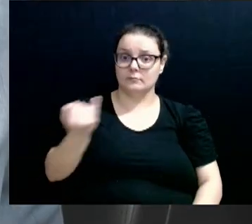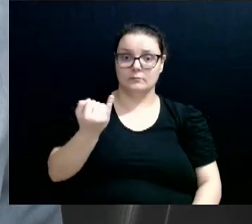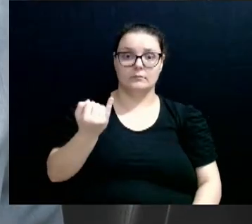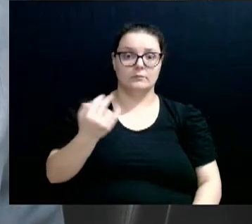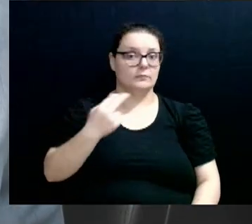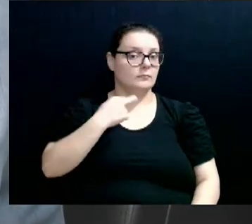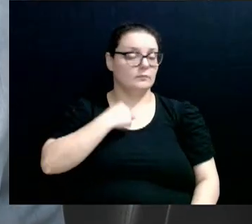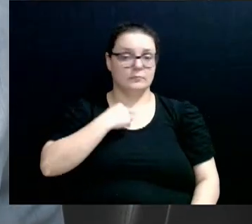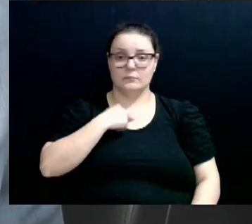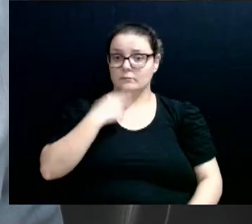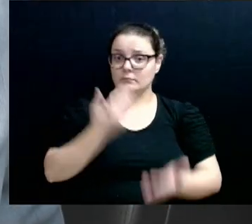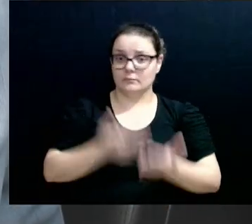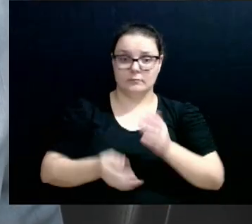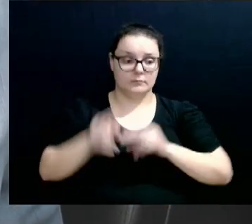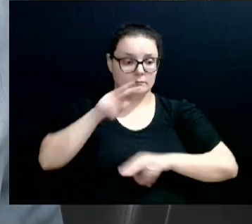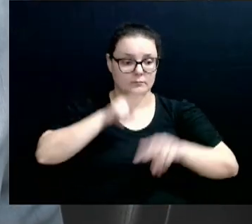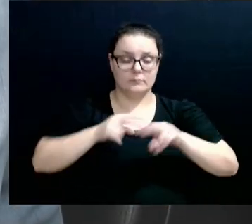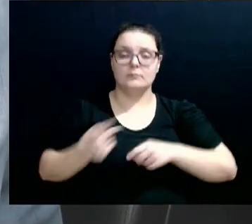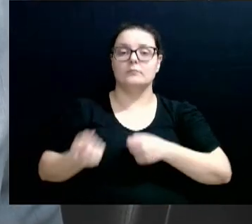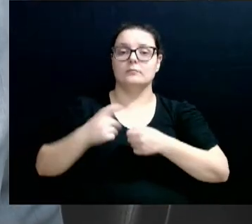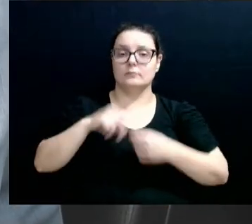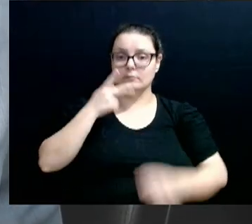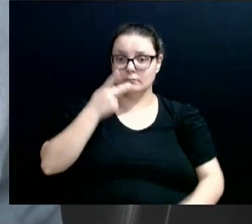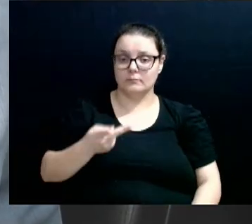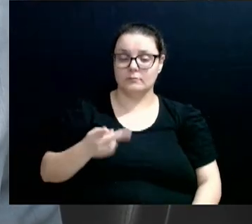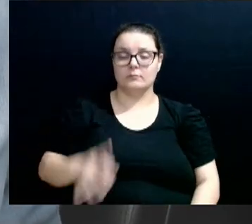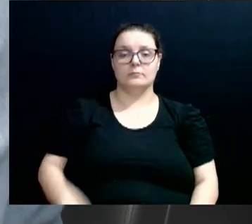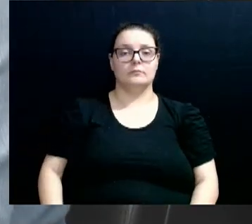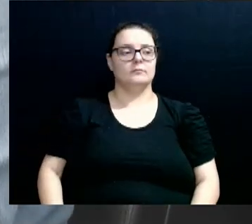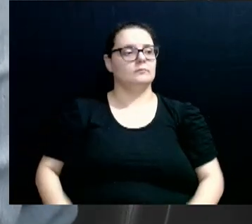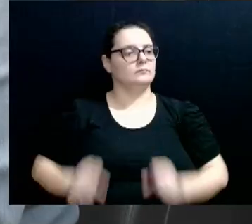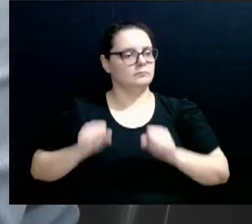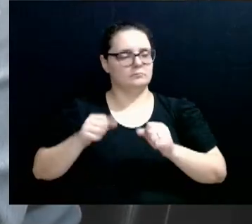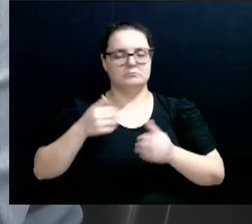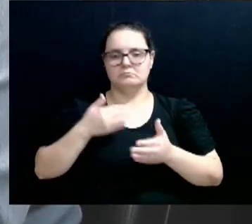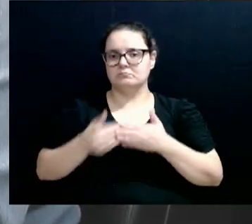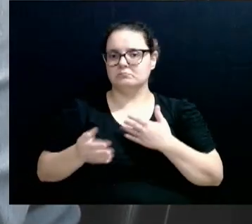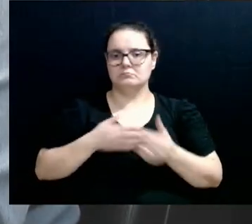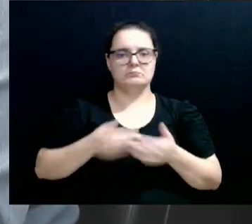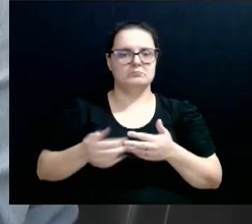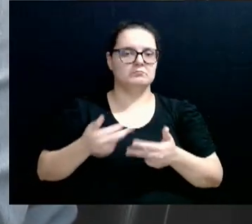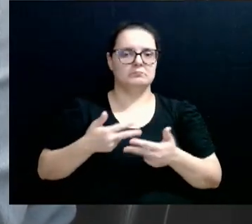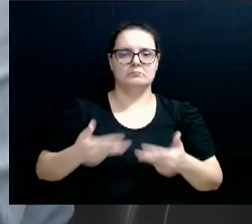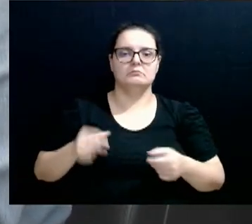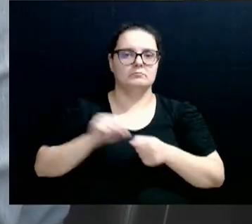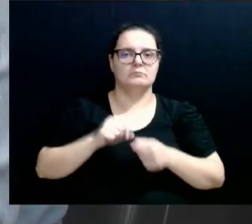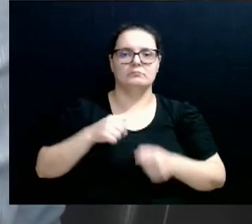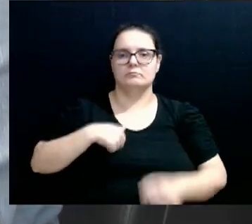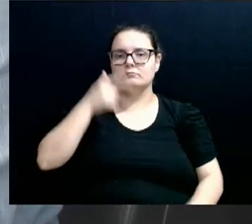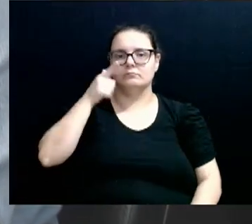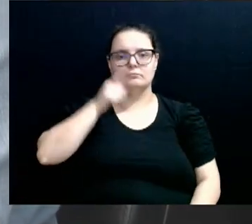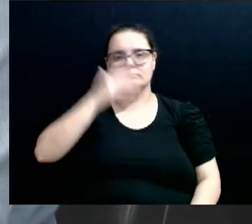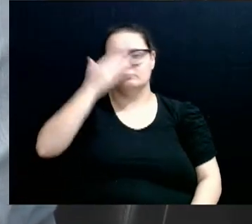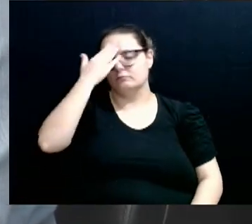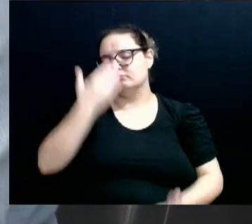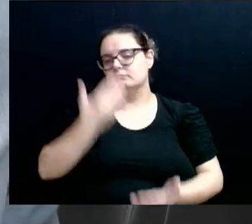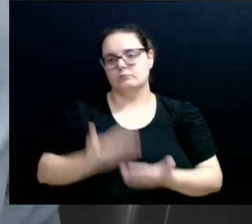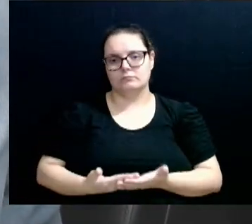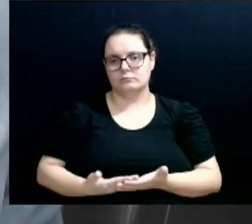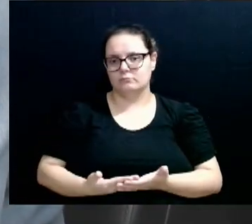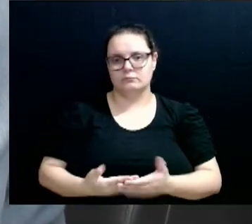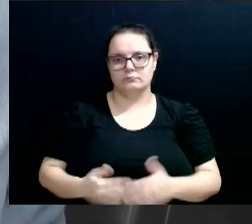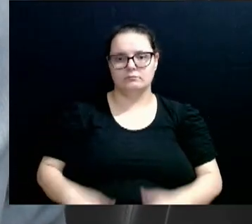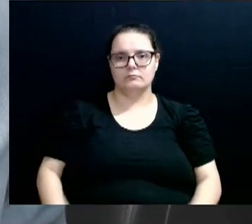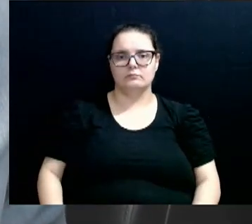vista. Volto a dizer, você pode fazer o que for, mas não consigo acreditar que se você não